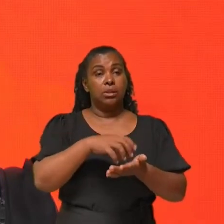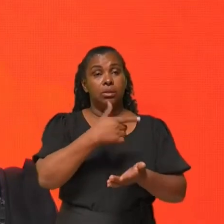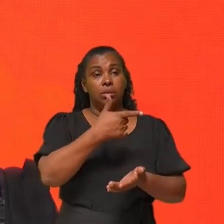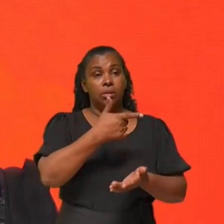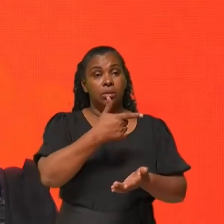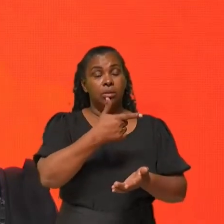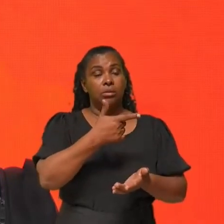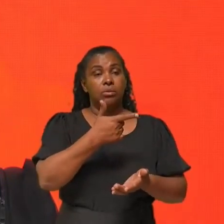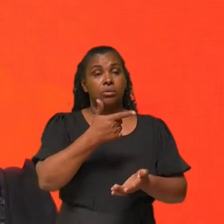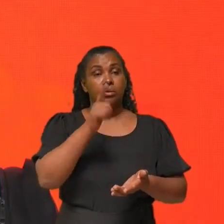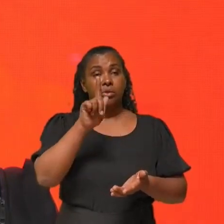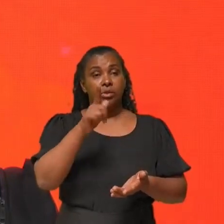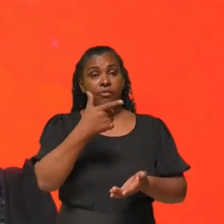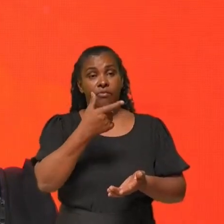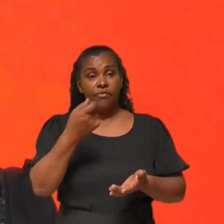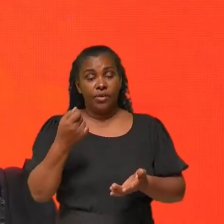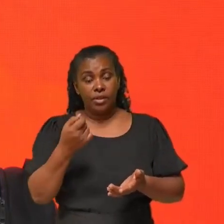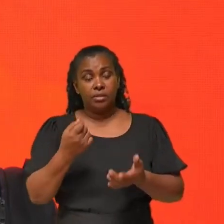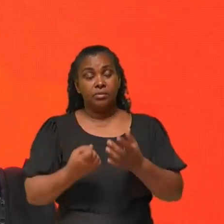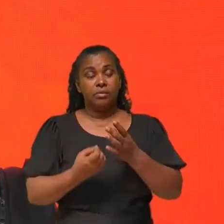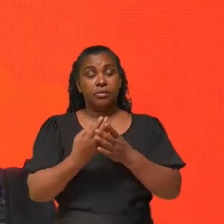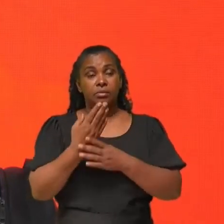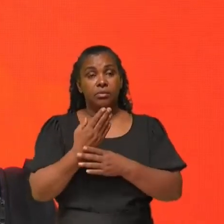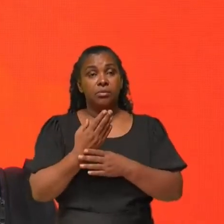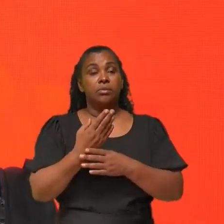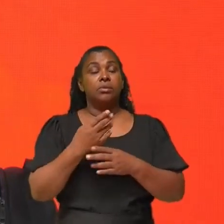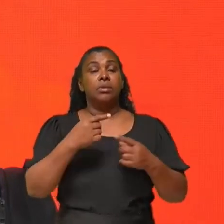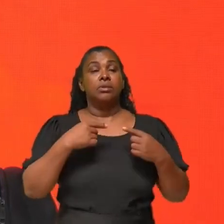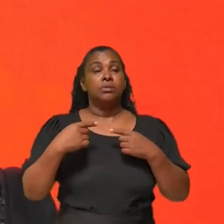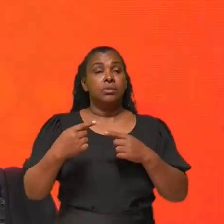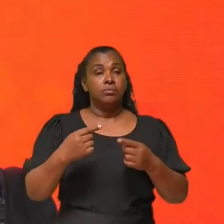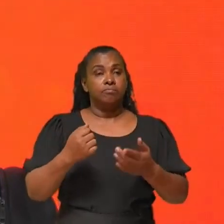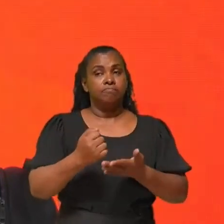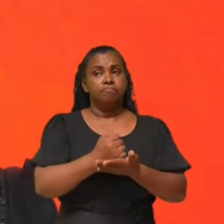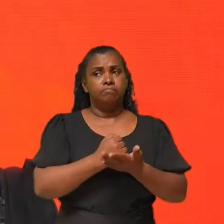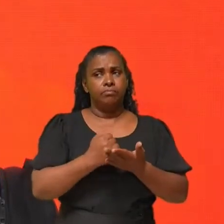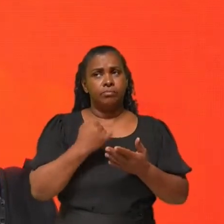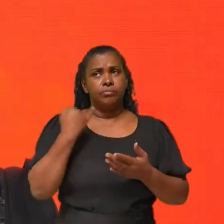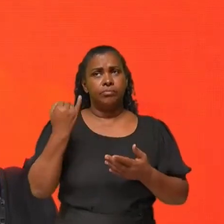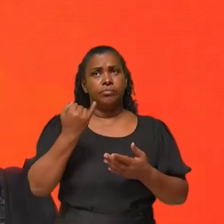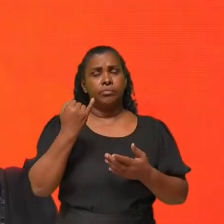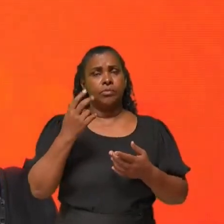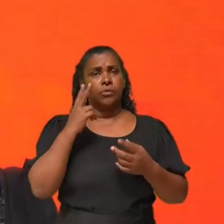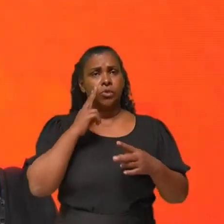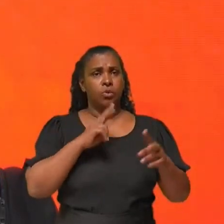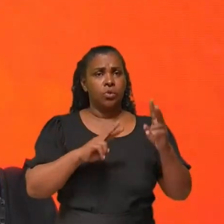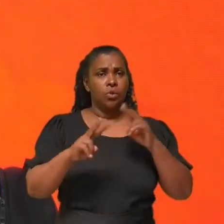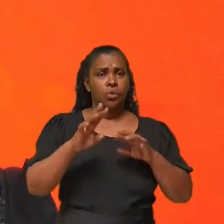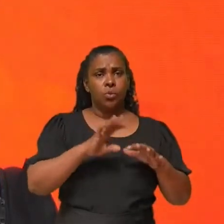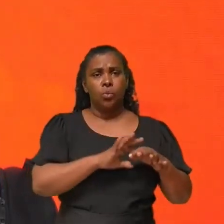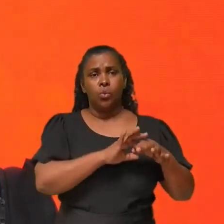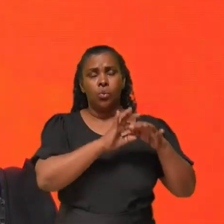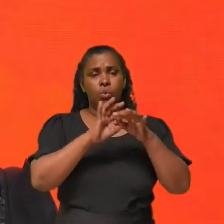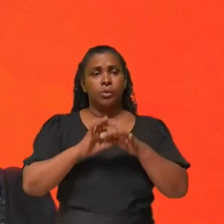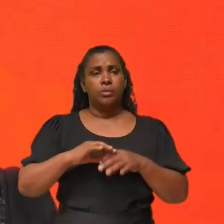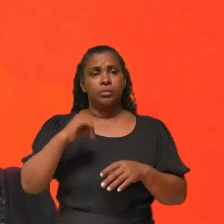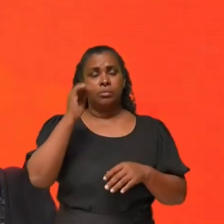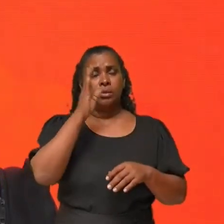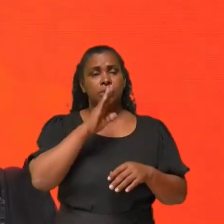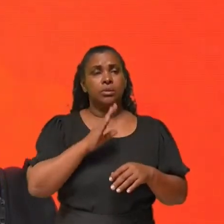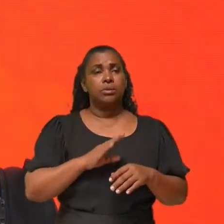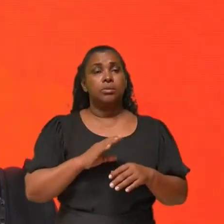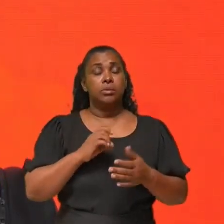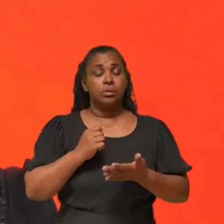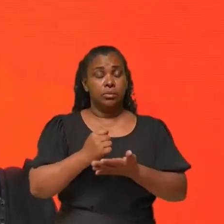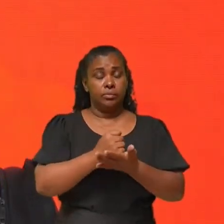produzido na discussão. Isso é fundamental, e quando nós olhamos o contexto brasileiro, isso é fundamental também na